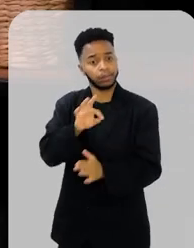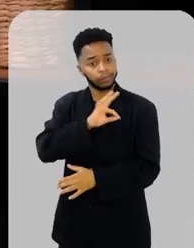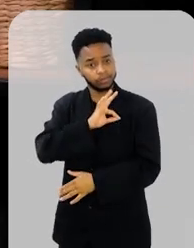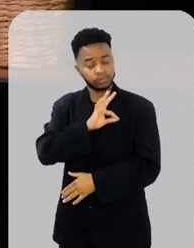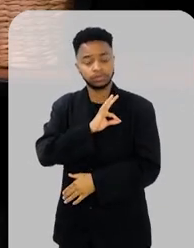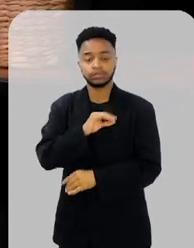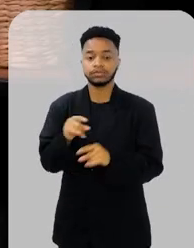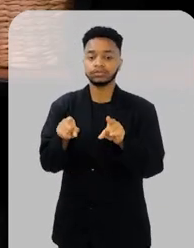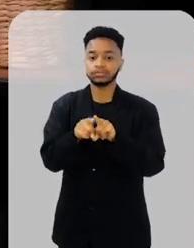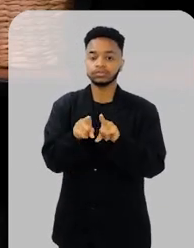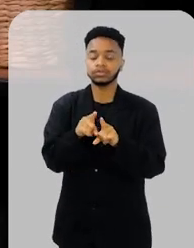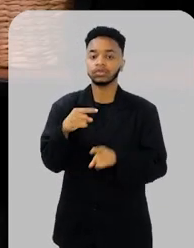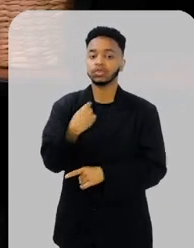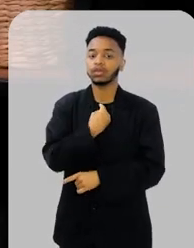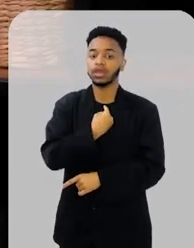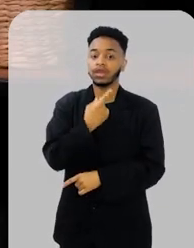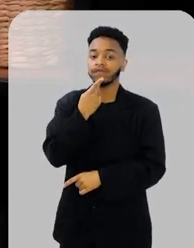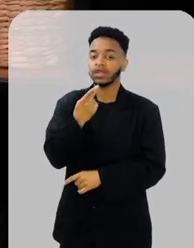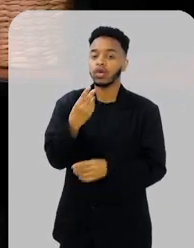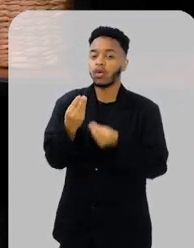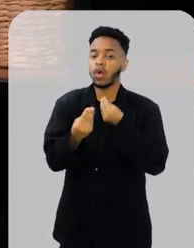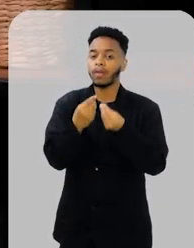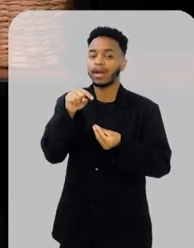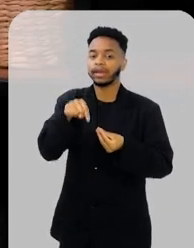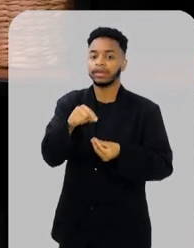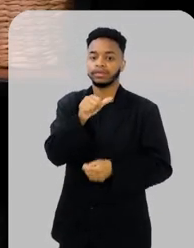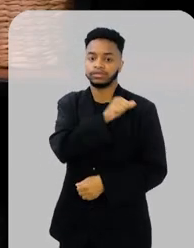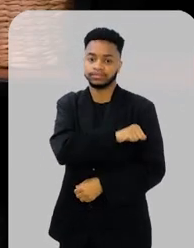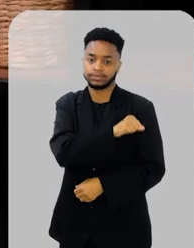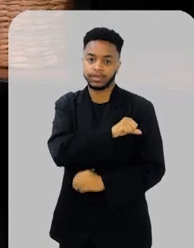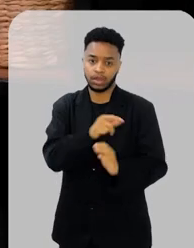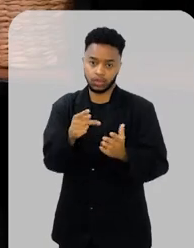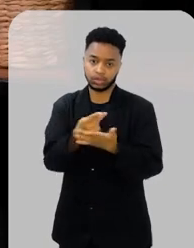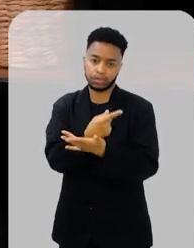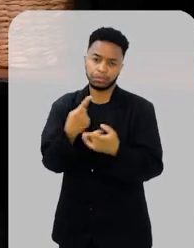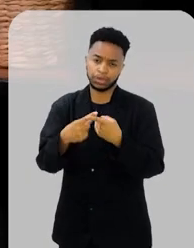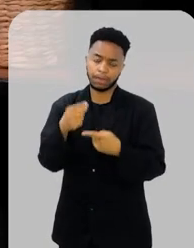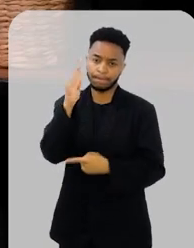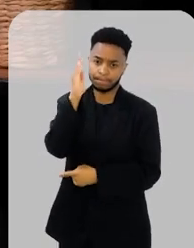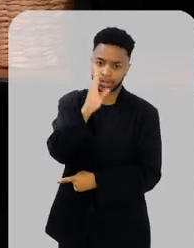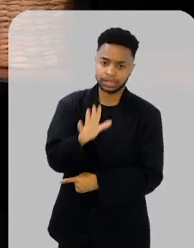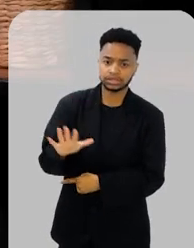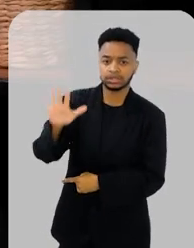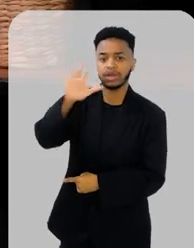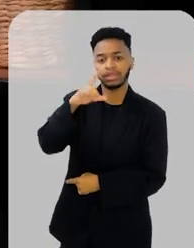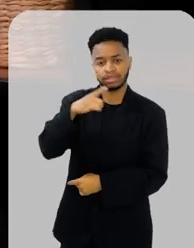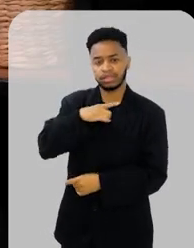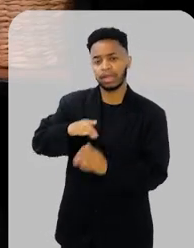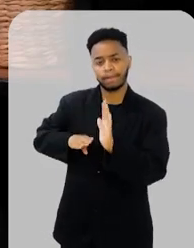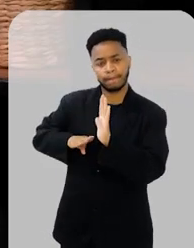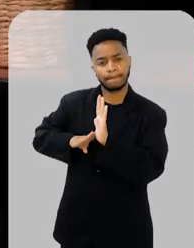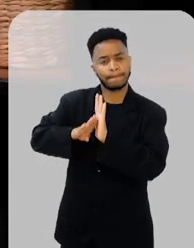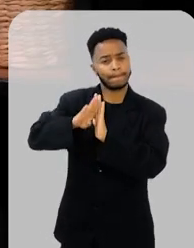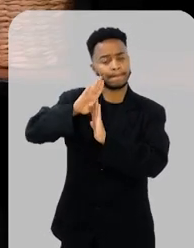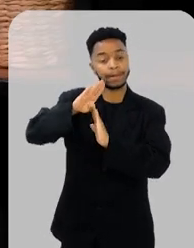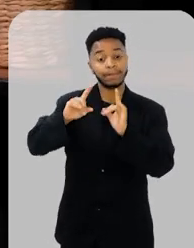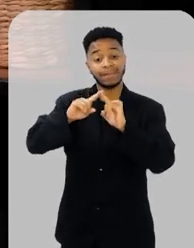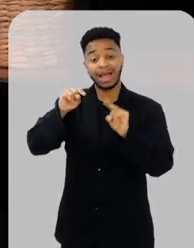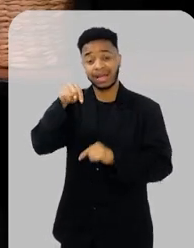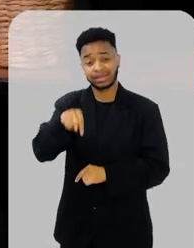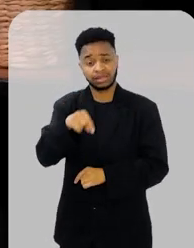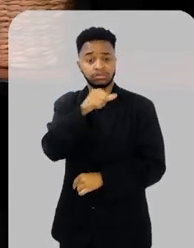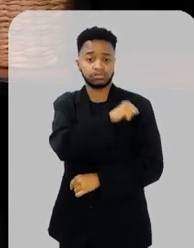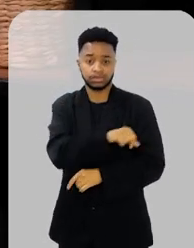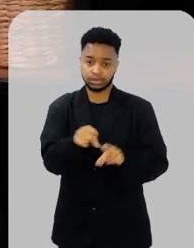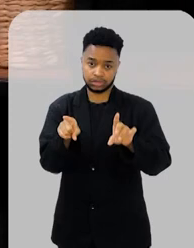que... Vamos falar em termos de Rio de Janeiro. No país, a gente tem índices muito altos, e no